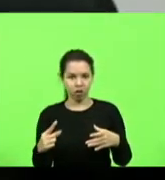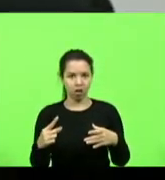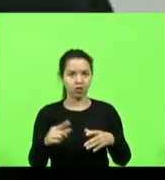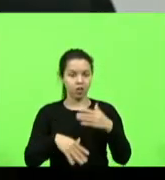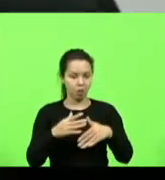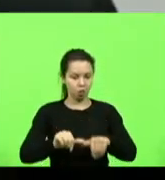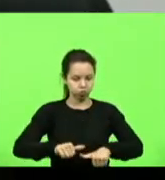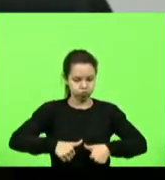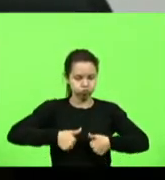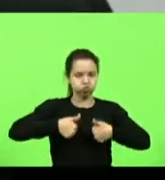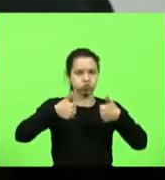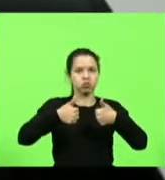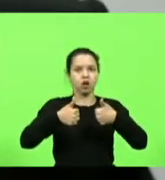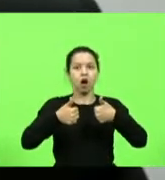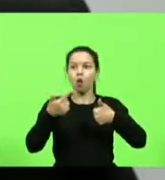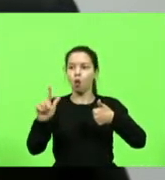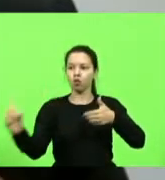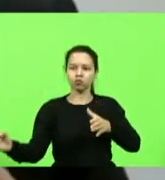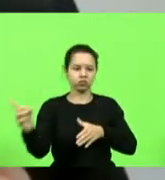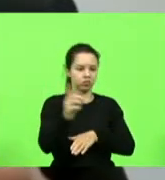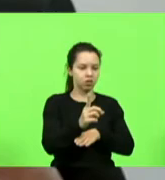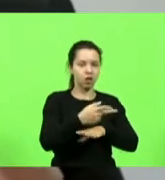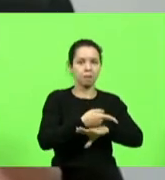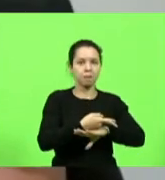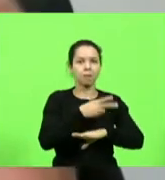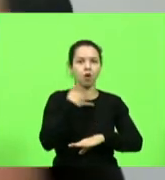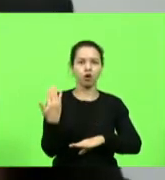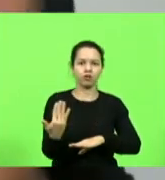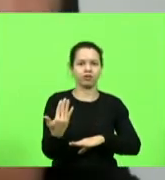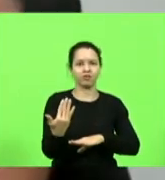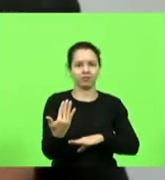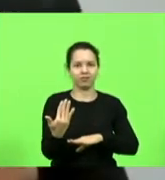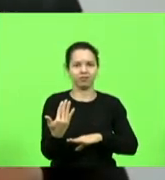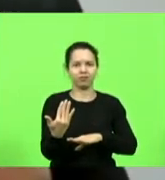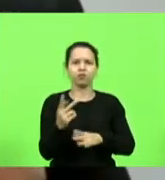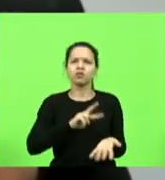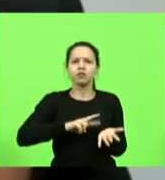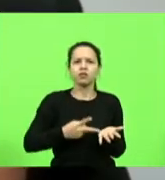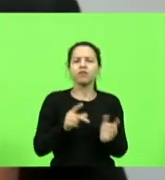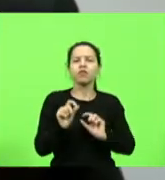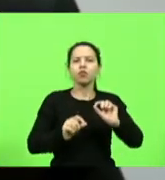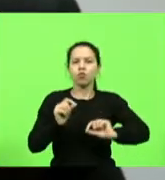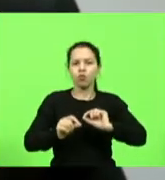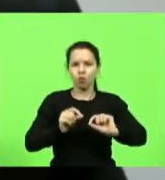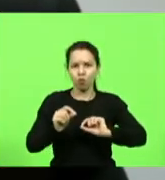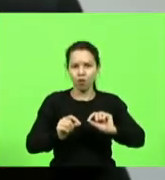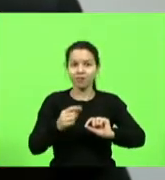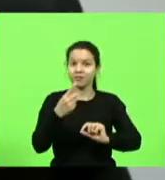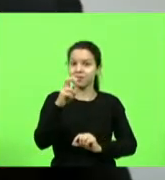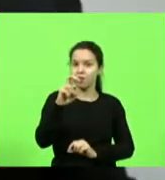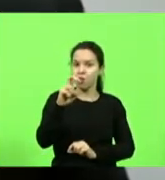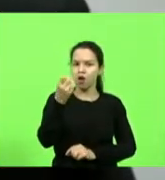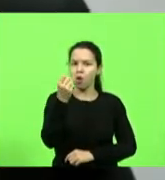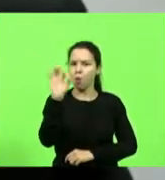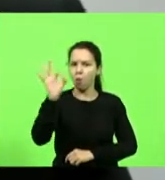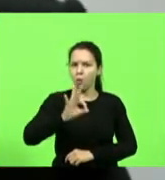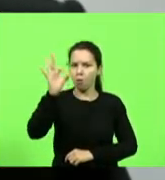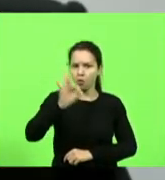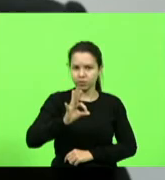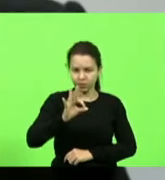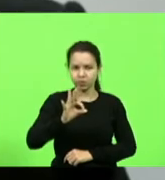cidadão e ele morre. Então, o que isso quer dizer? que 58%, vamos